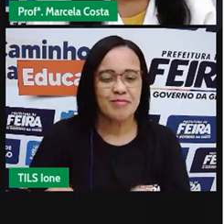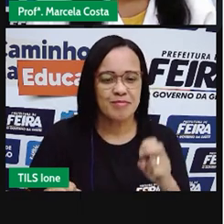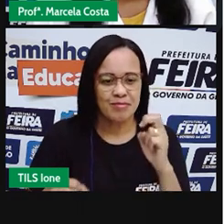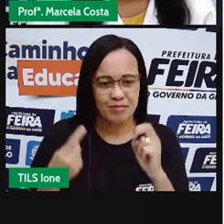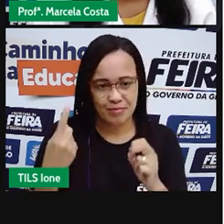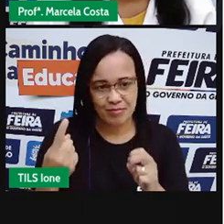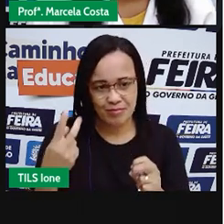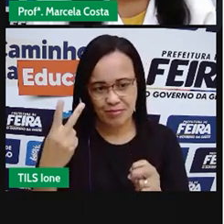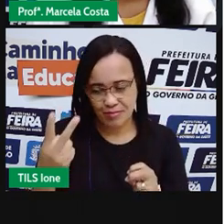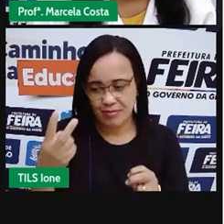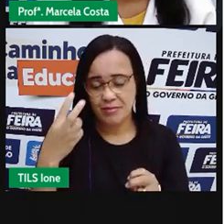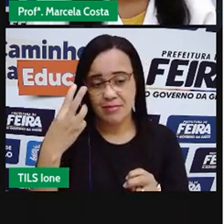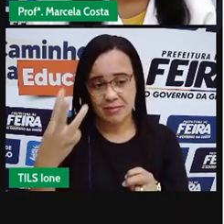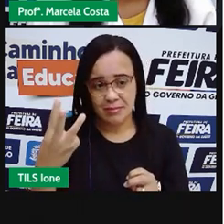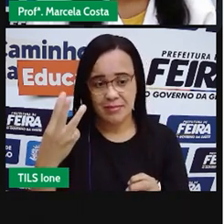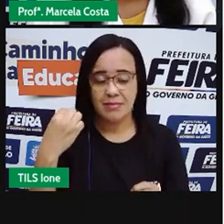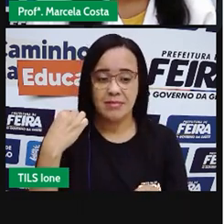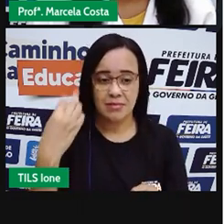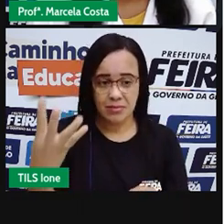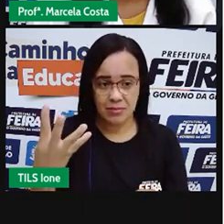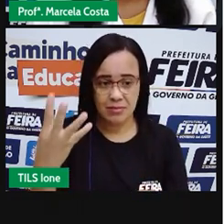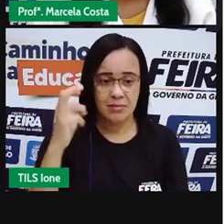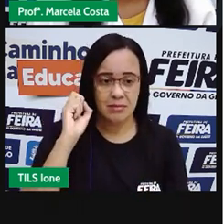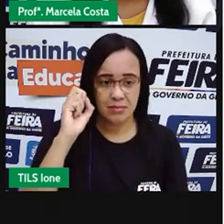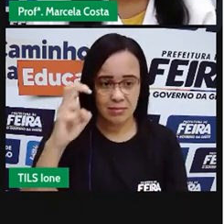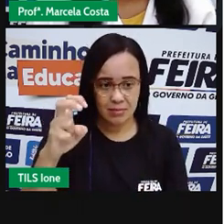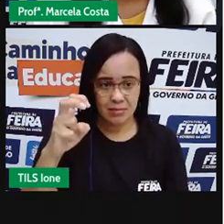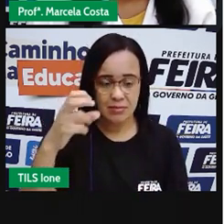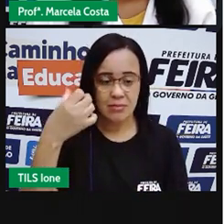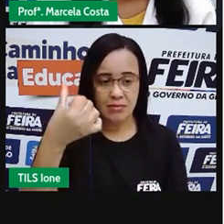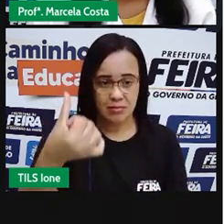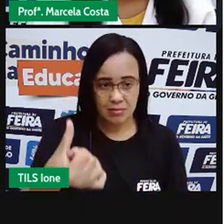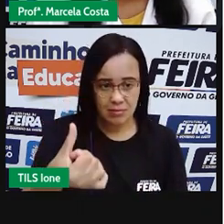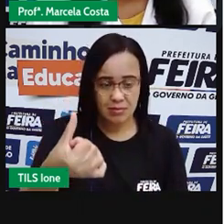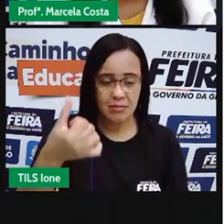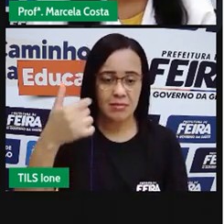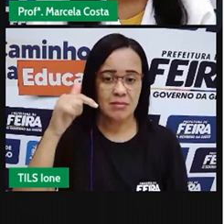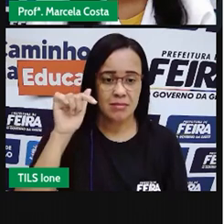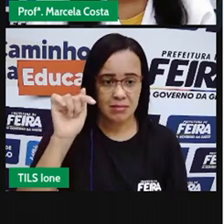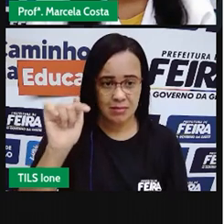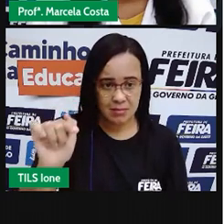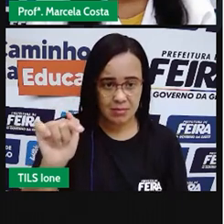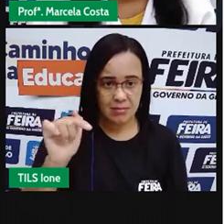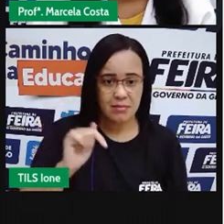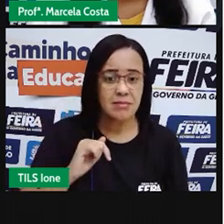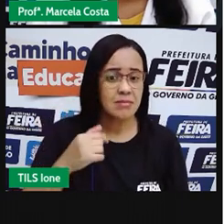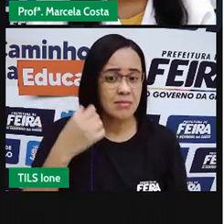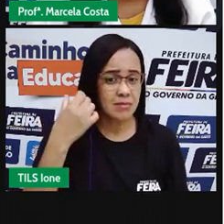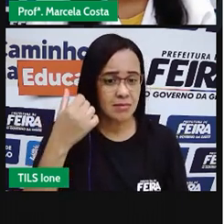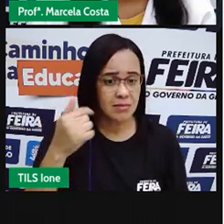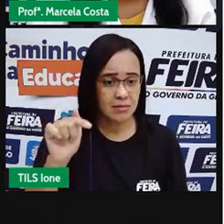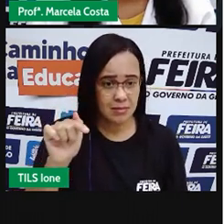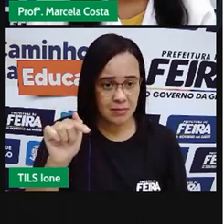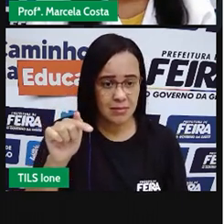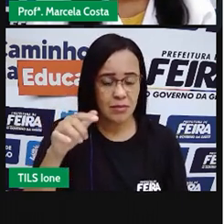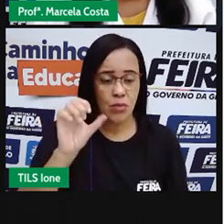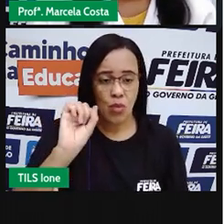1, 2, 3, 4, 5, 6,